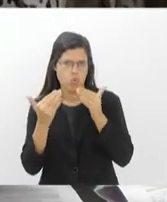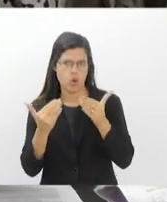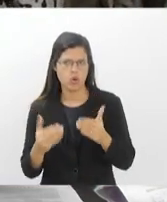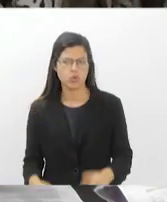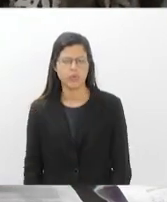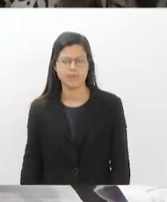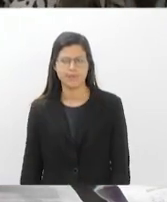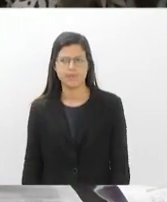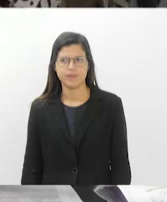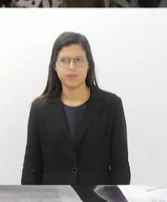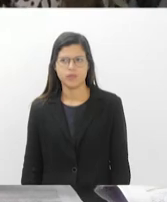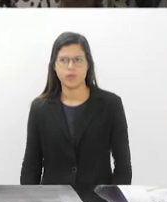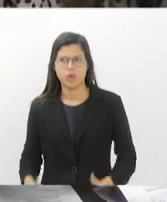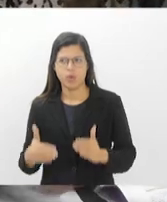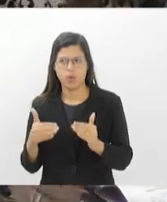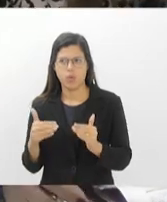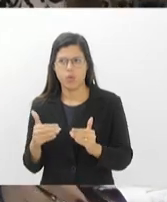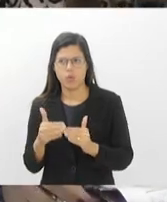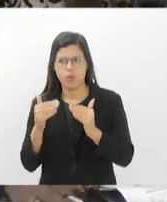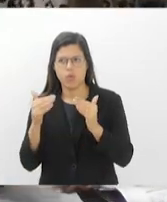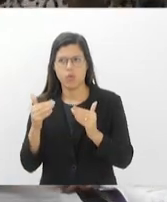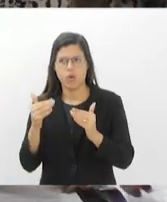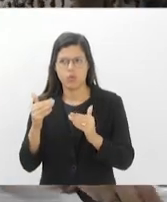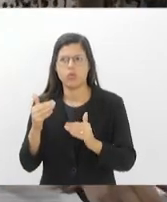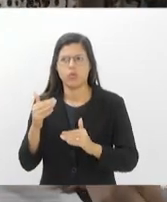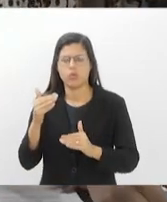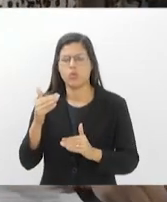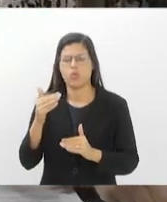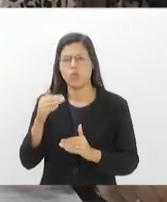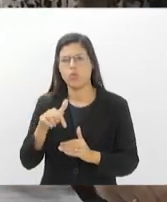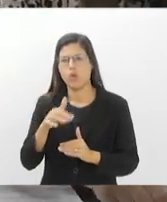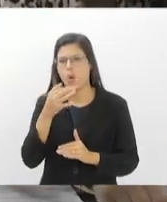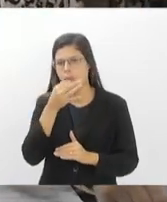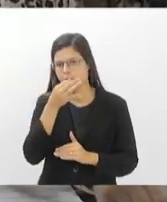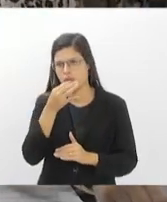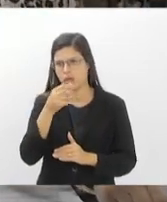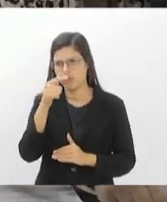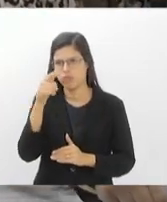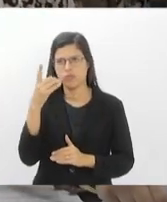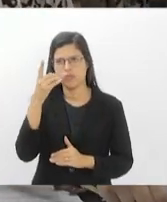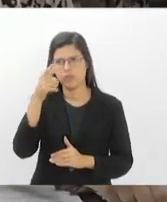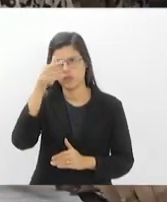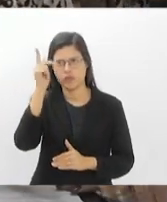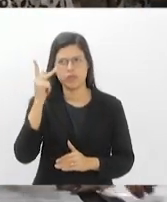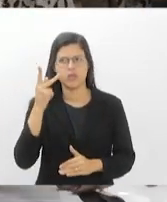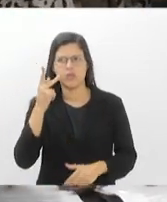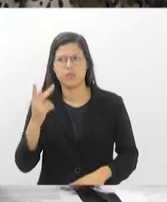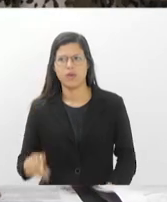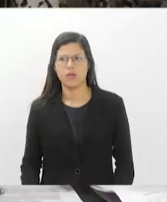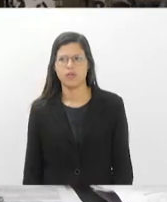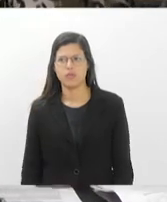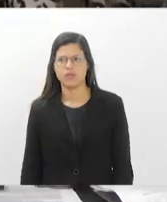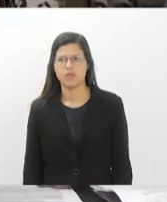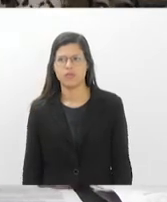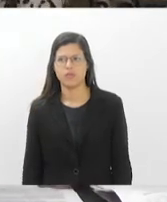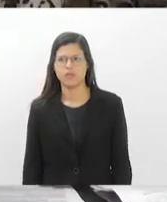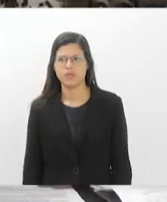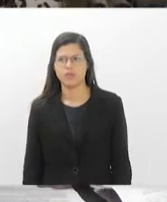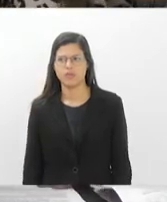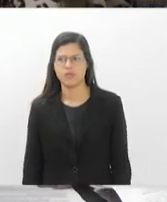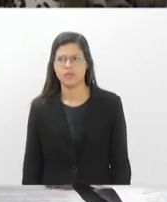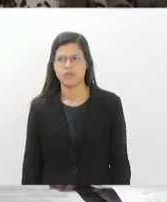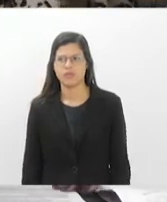convirjo com a leitura com a vista concedida Paulo salvando os escoteiros. Ao presidente.